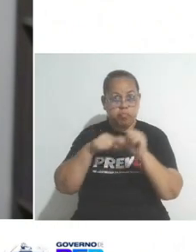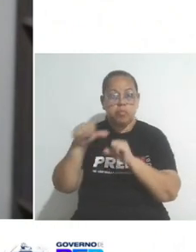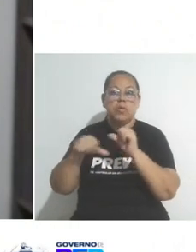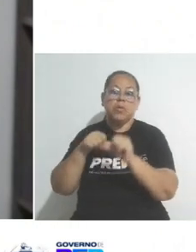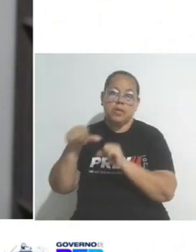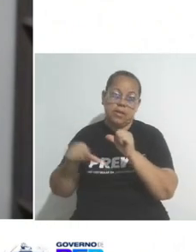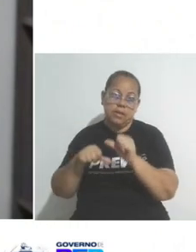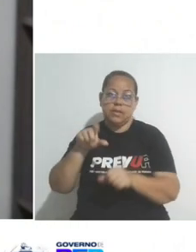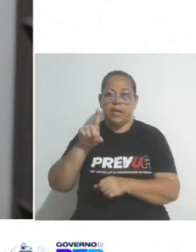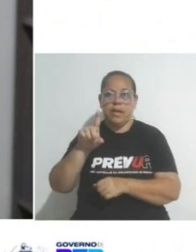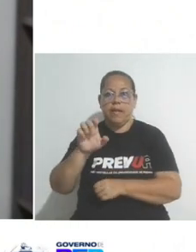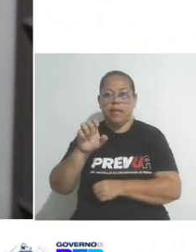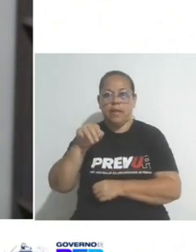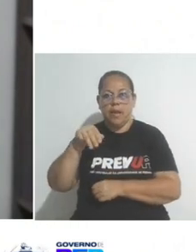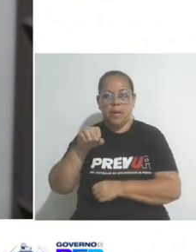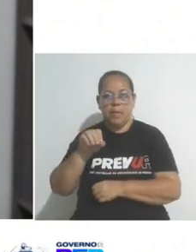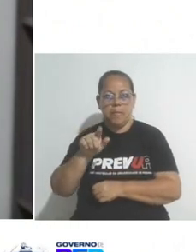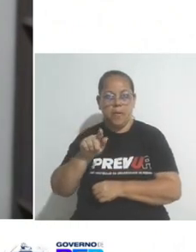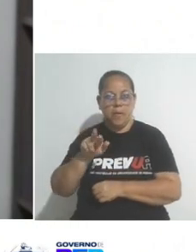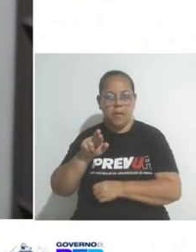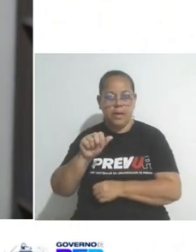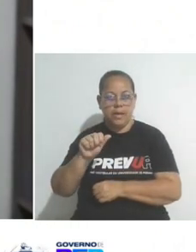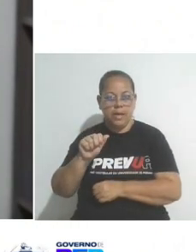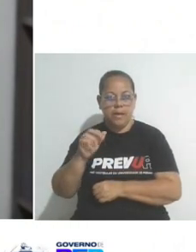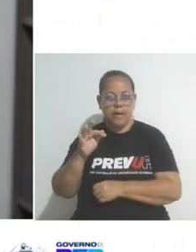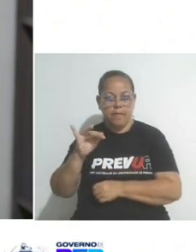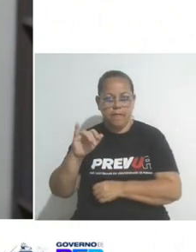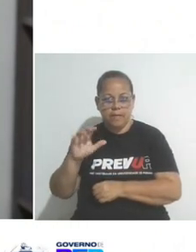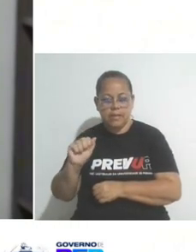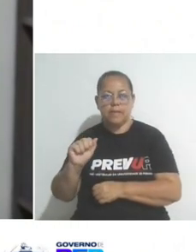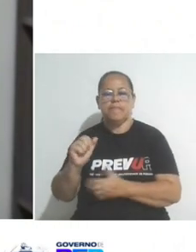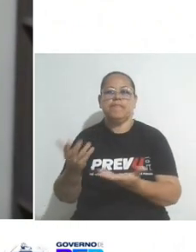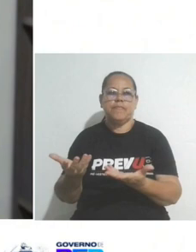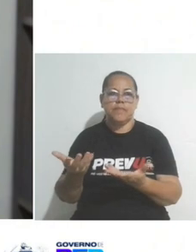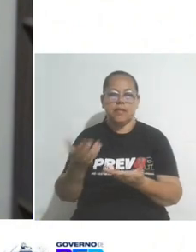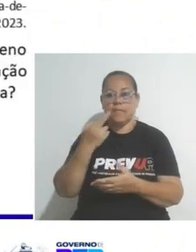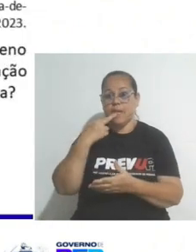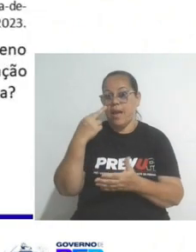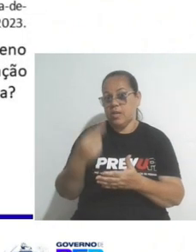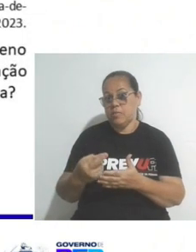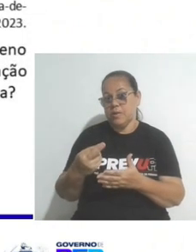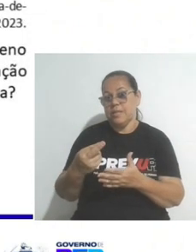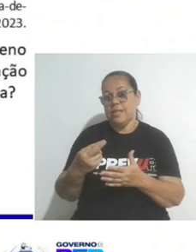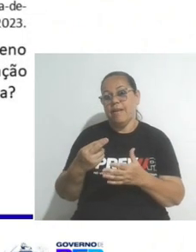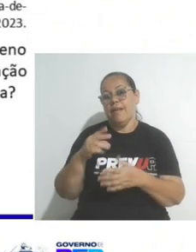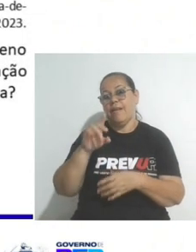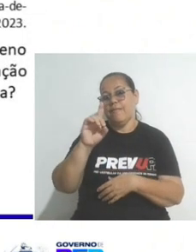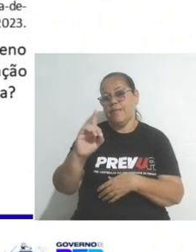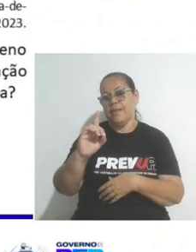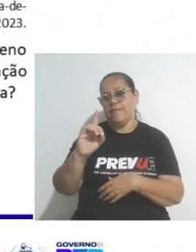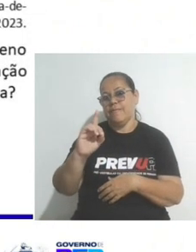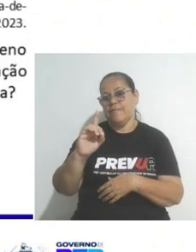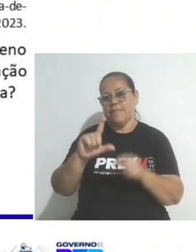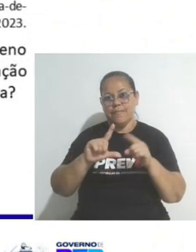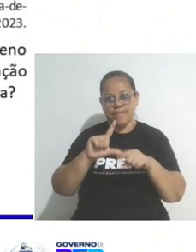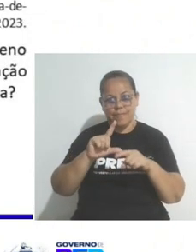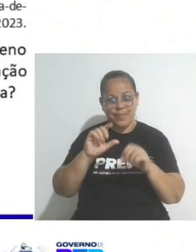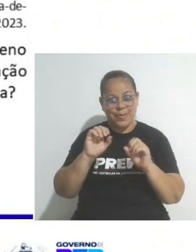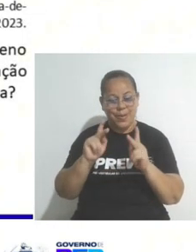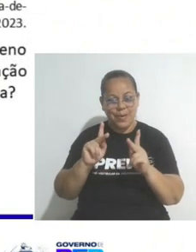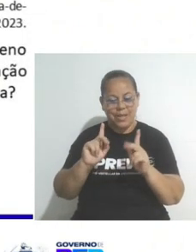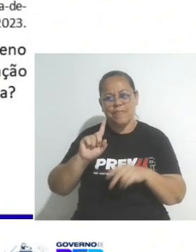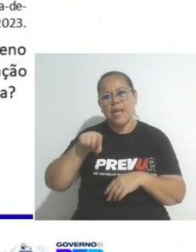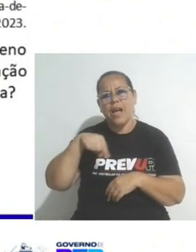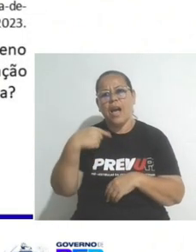demográfica uma alteração do perfil demográfico então nossa resposta é a letra D perfeito? questão